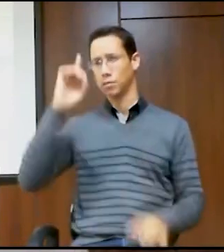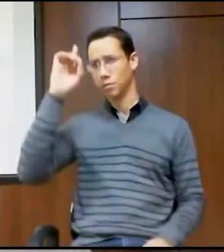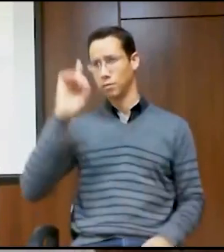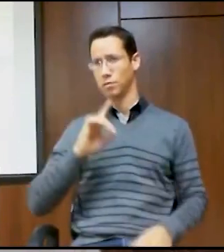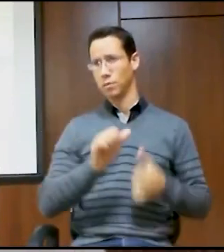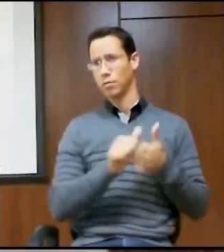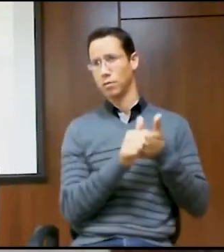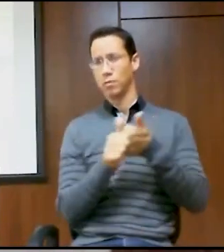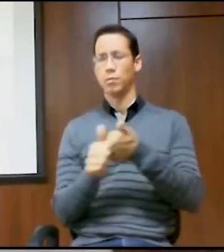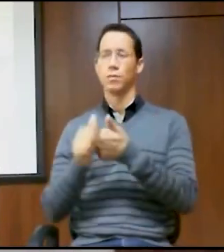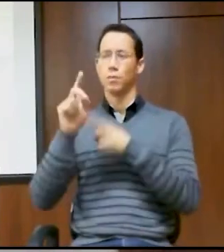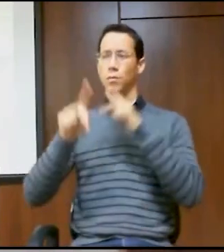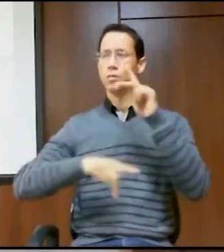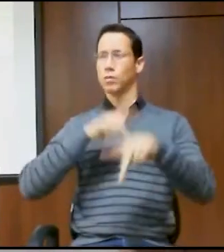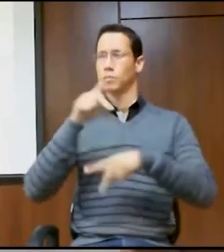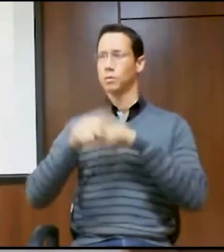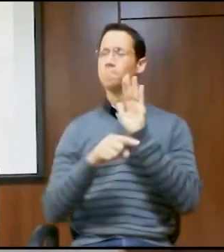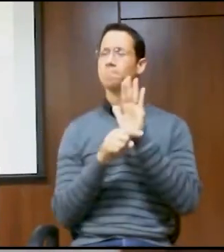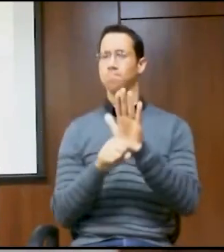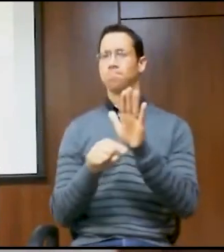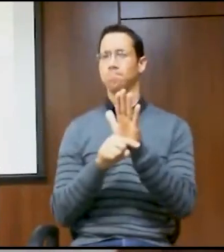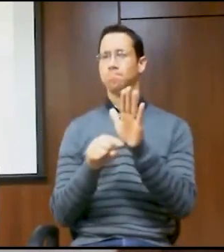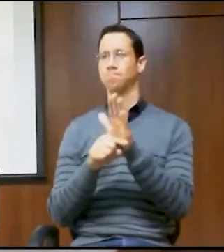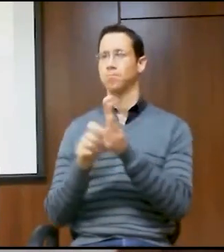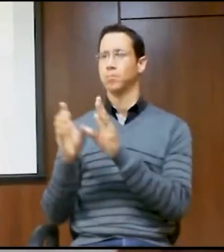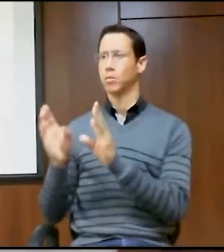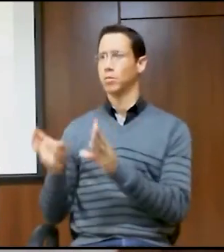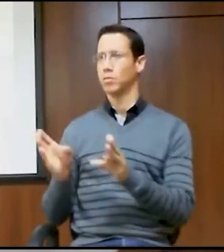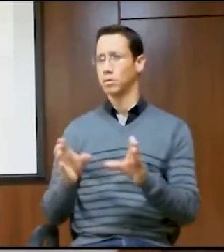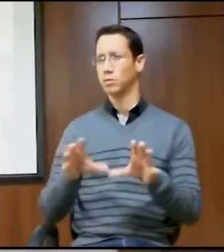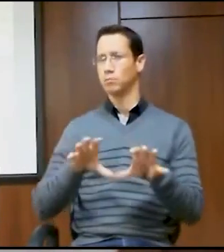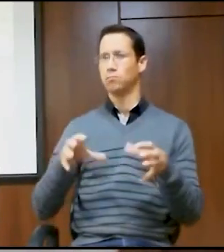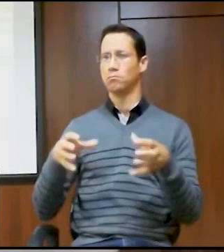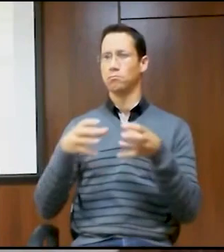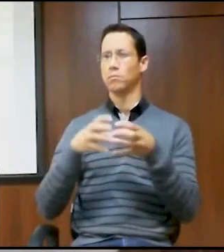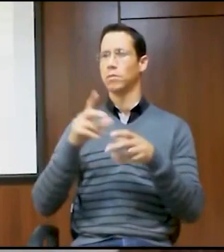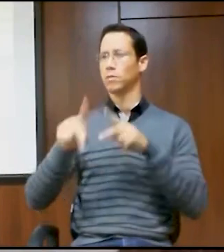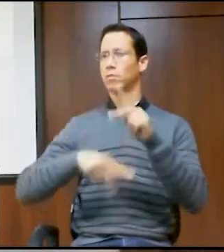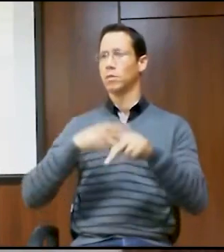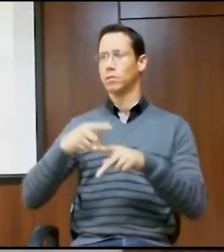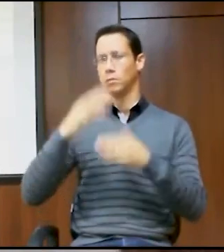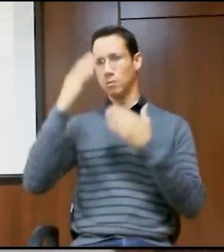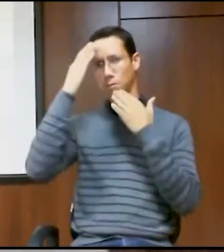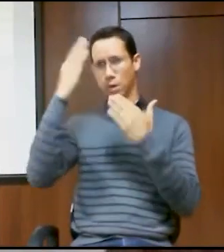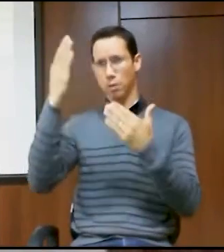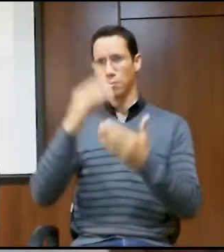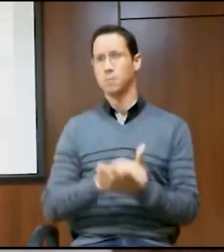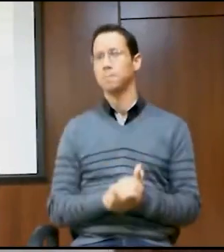população e que contribui para a organização autônoma da população. Obrigada.